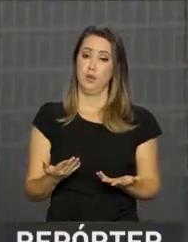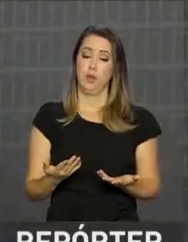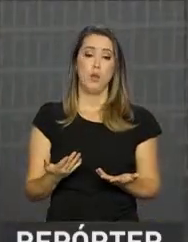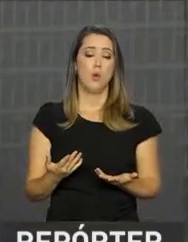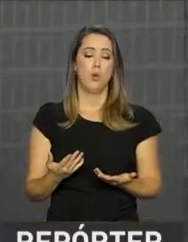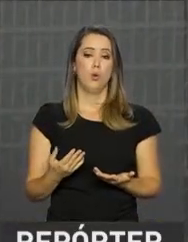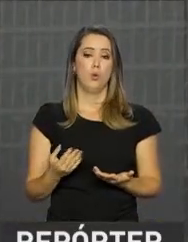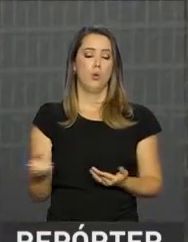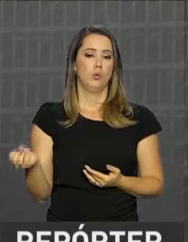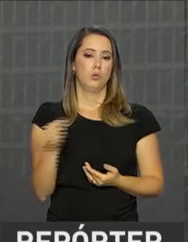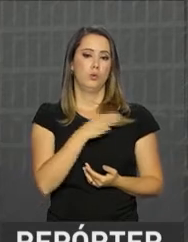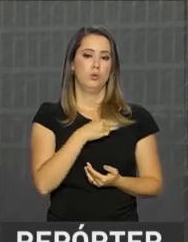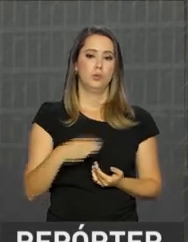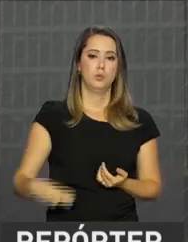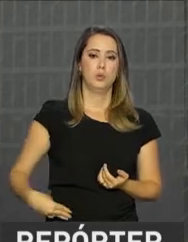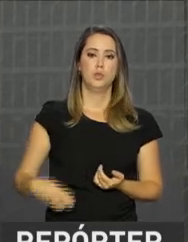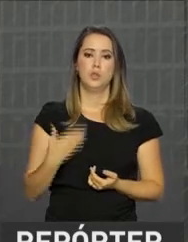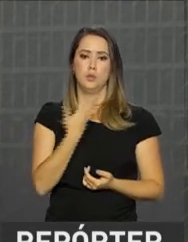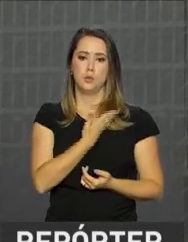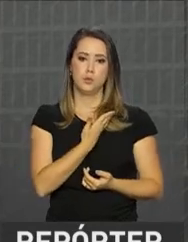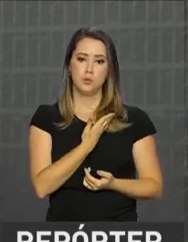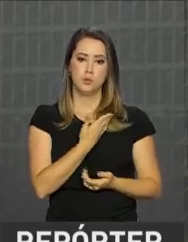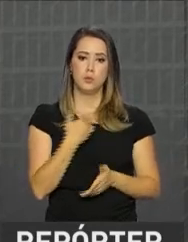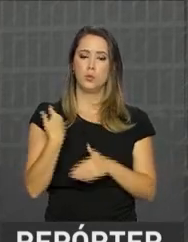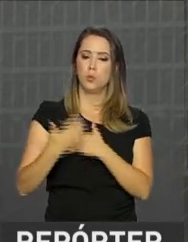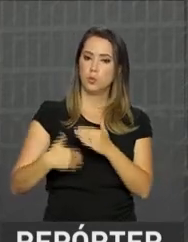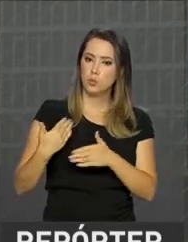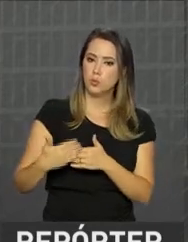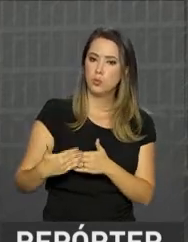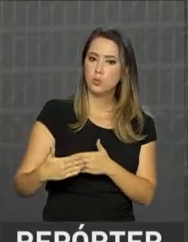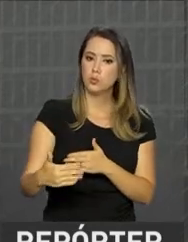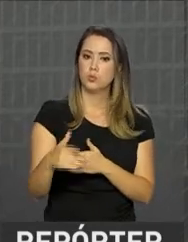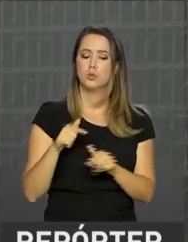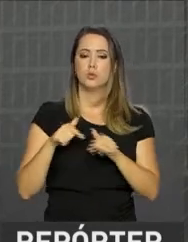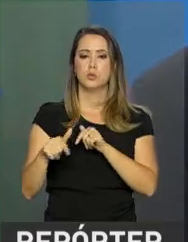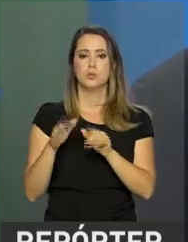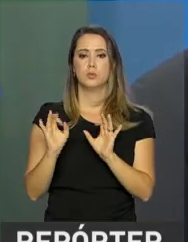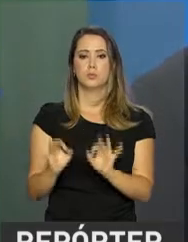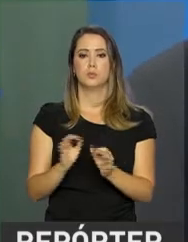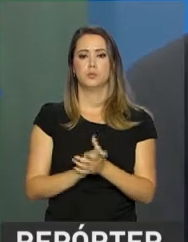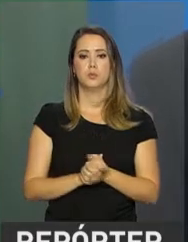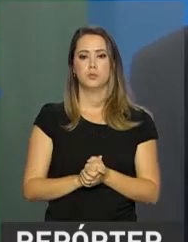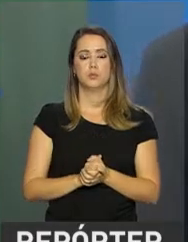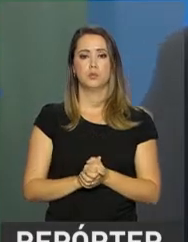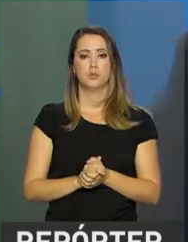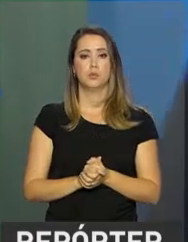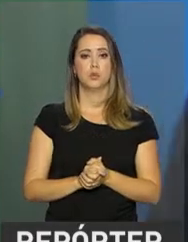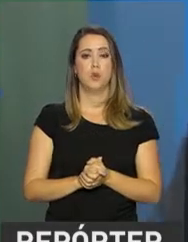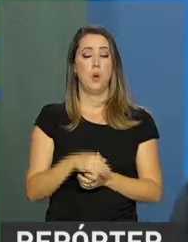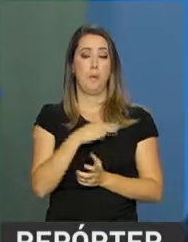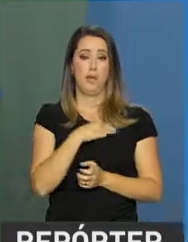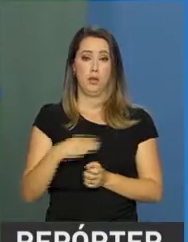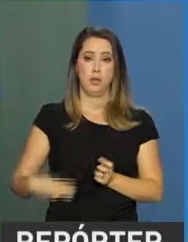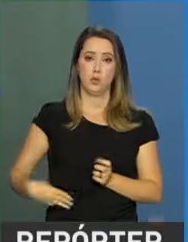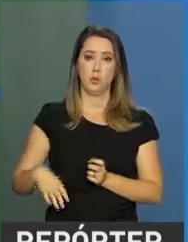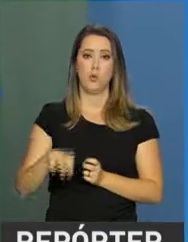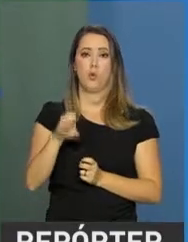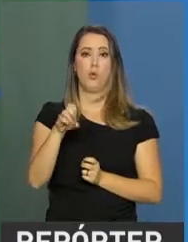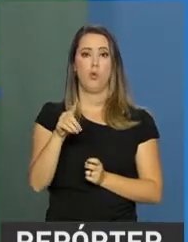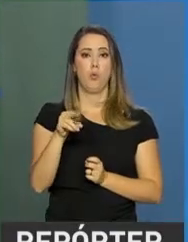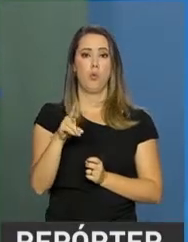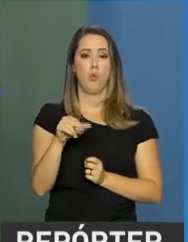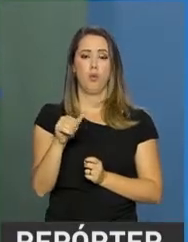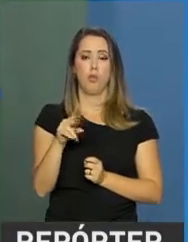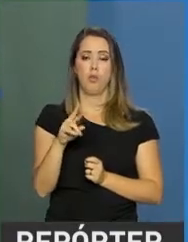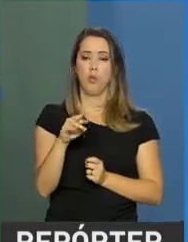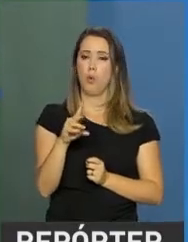ado guarde o presidente recomendou continuidade a este trabalho o eduardo guarde a assumir